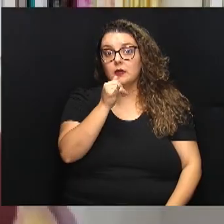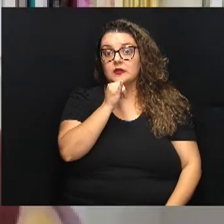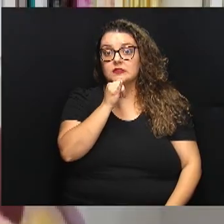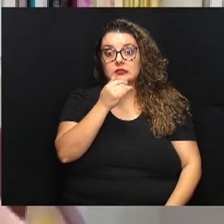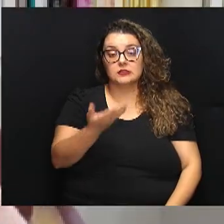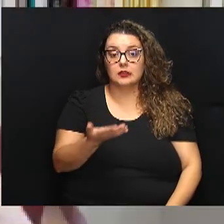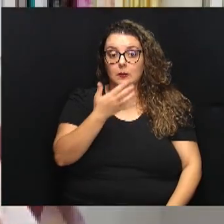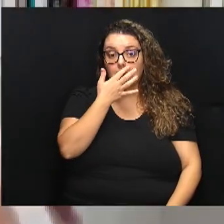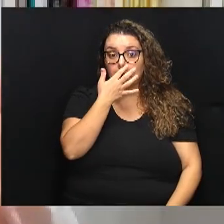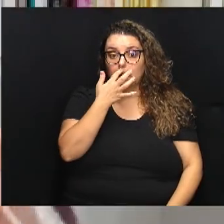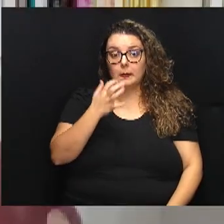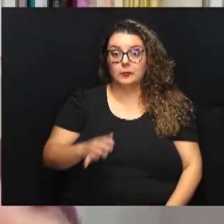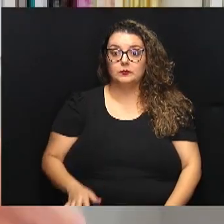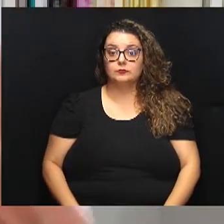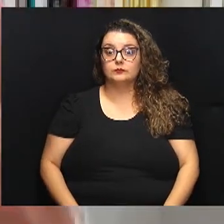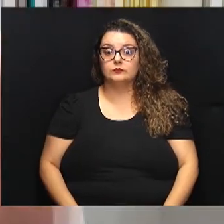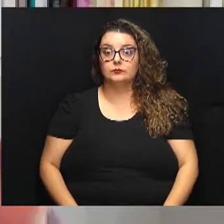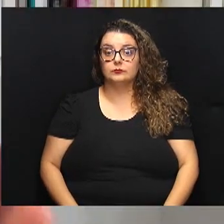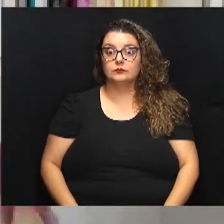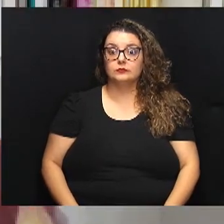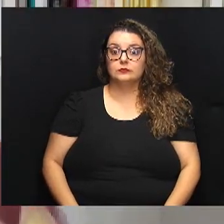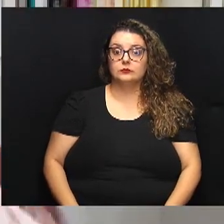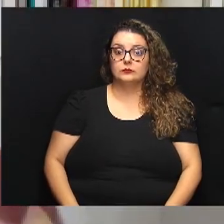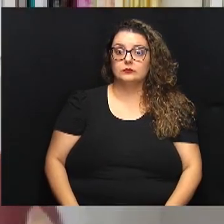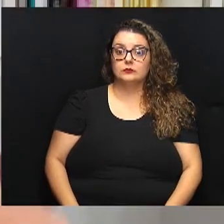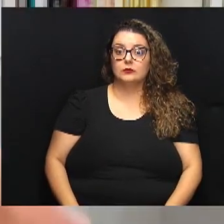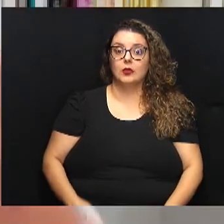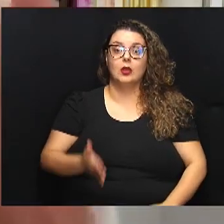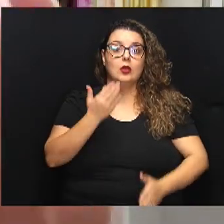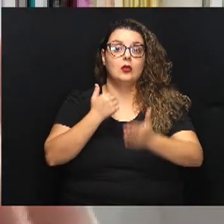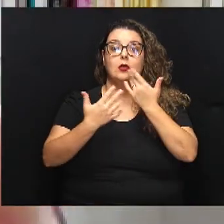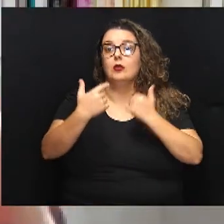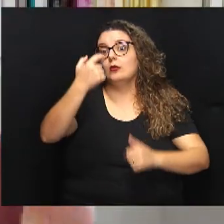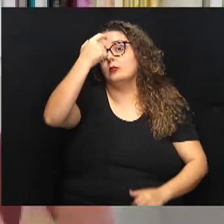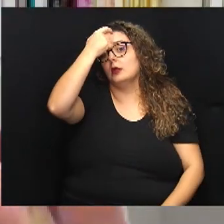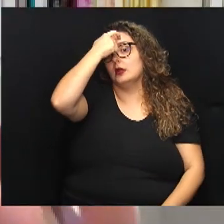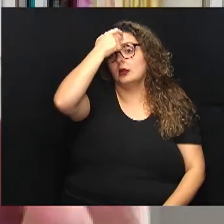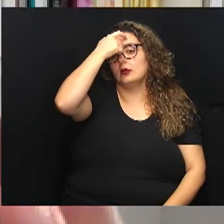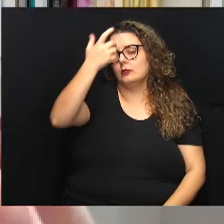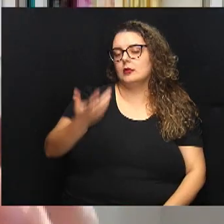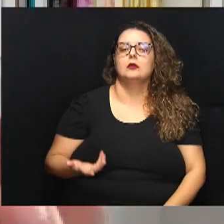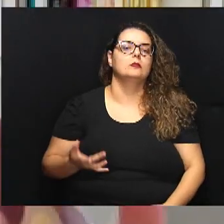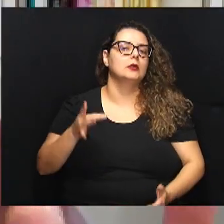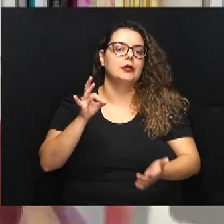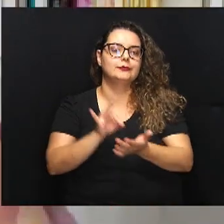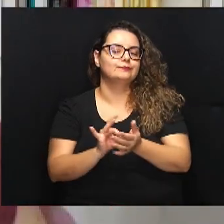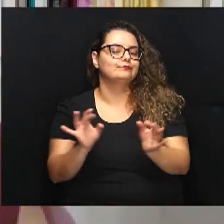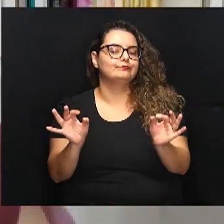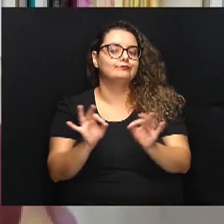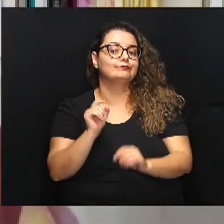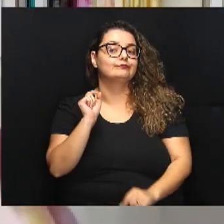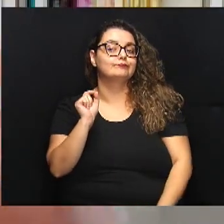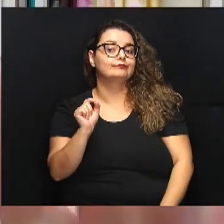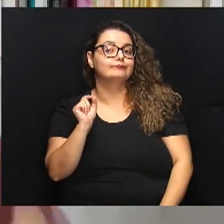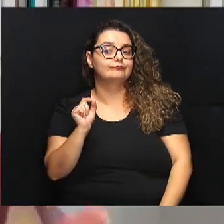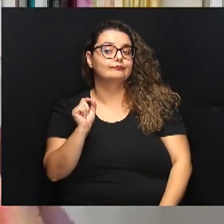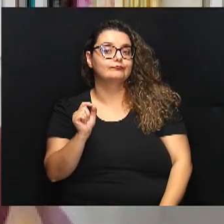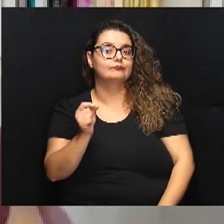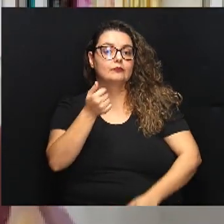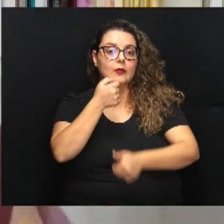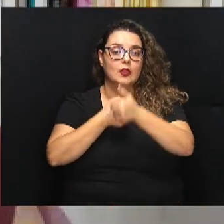muito daquele mindful eating, comer com consciência, mas que na verdade não é nada mais do que uma